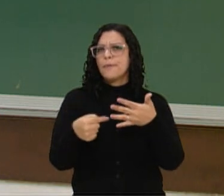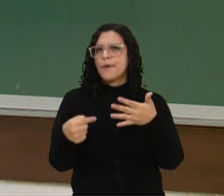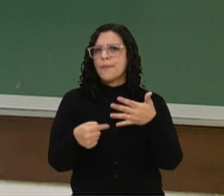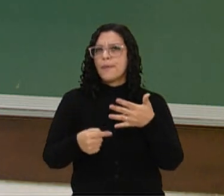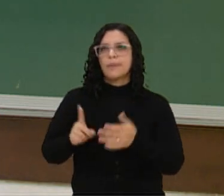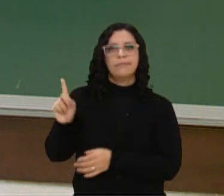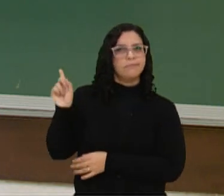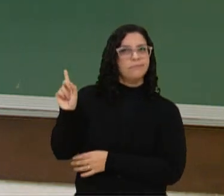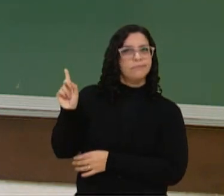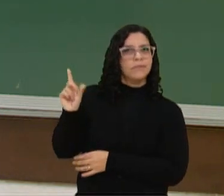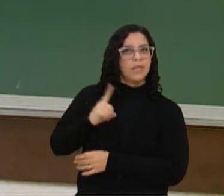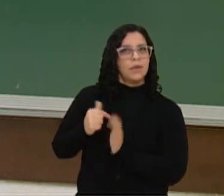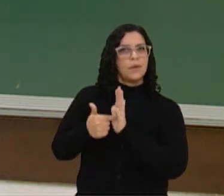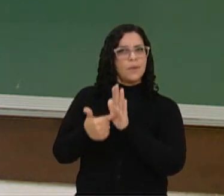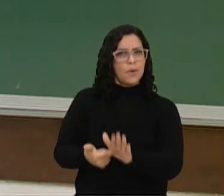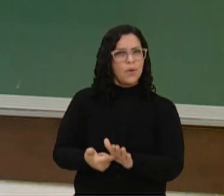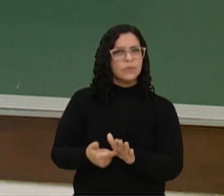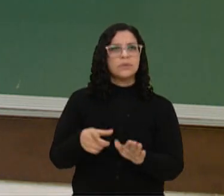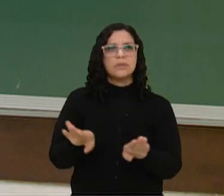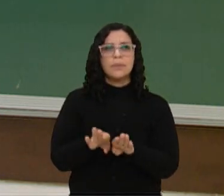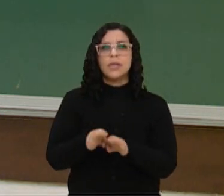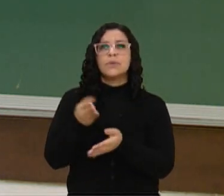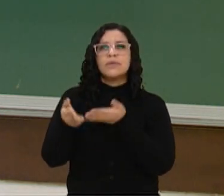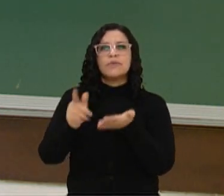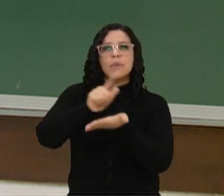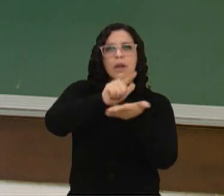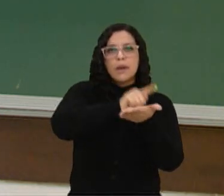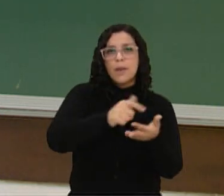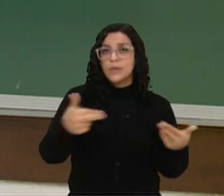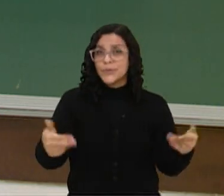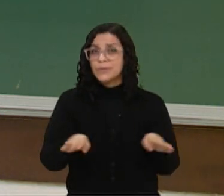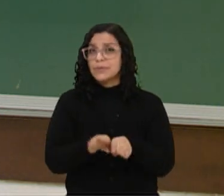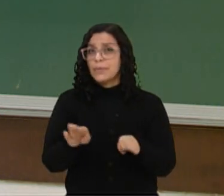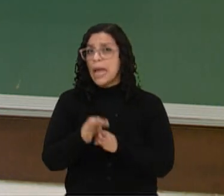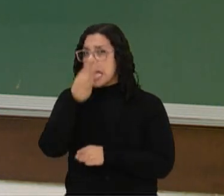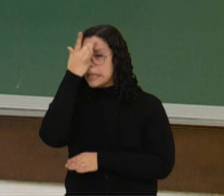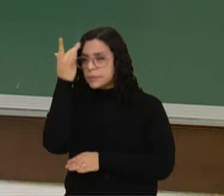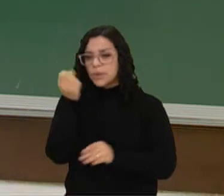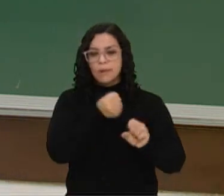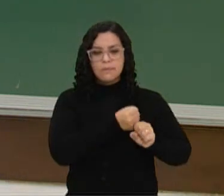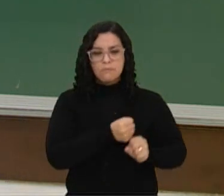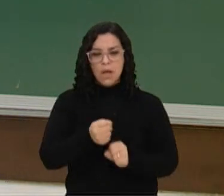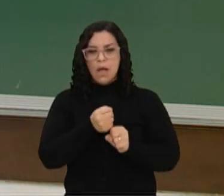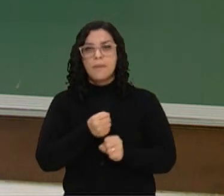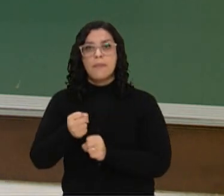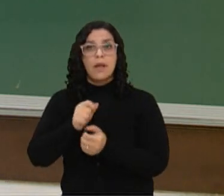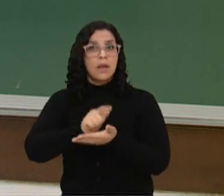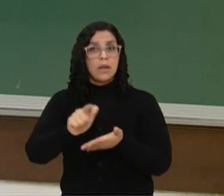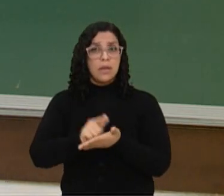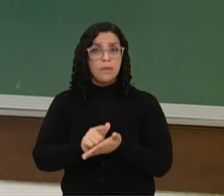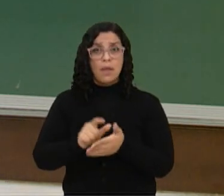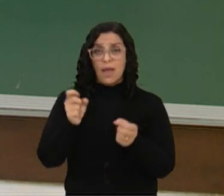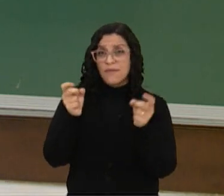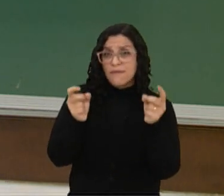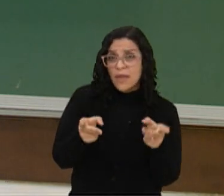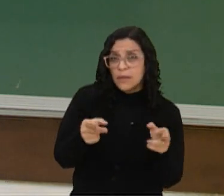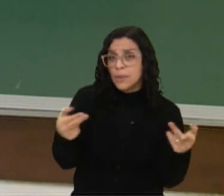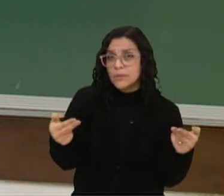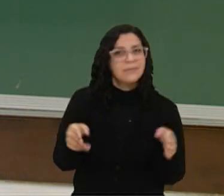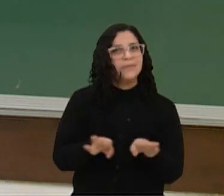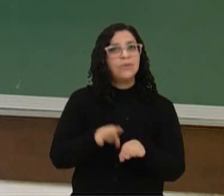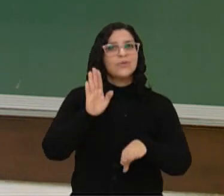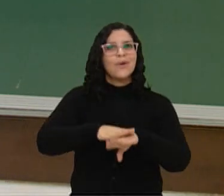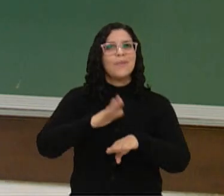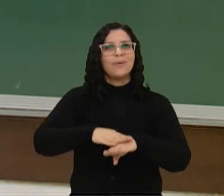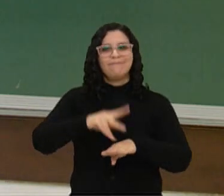ter exemplos ali, né, nos serviços de limpeza, as pessoas que vão fazer limpeza, ela não está levando nada para vender,